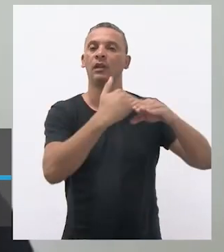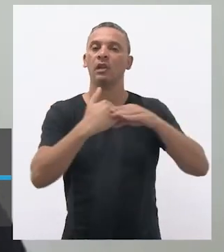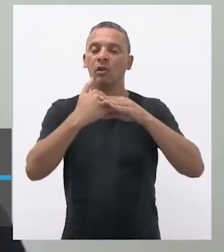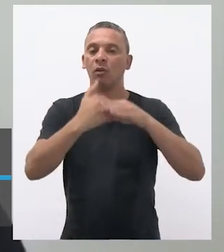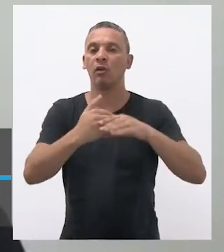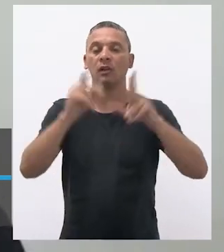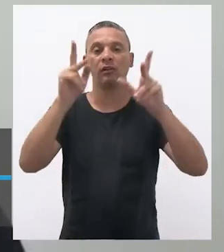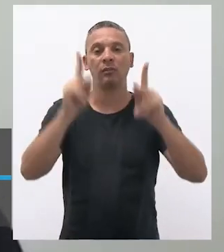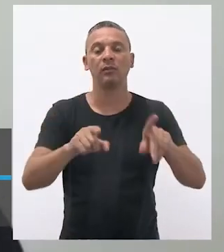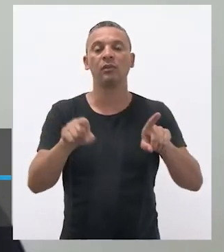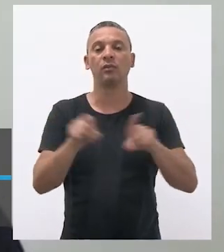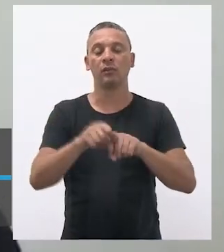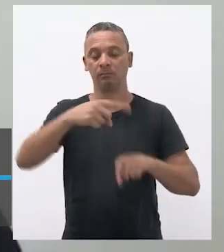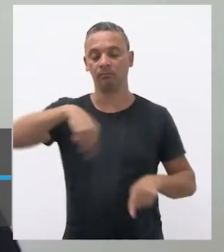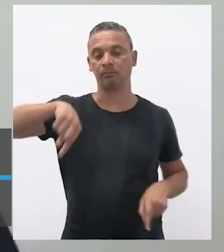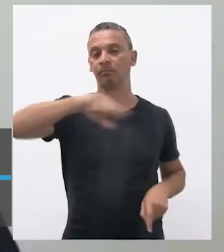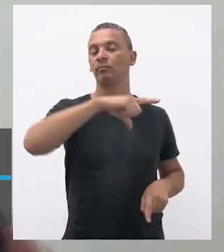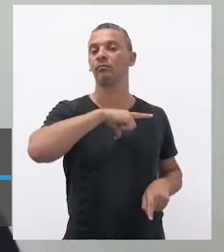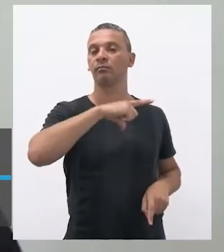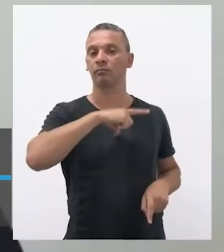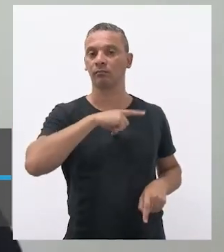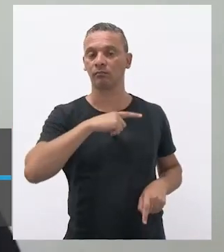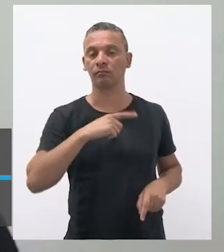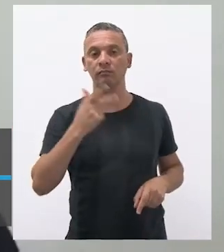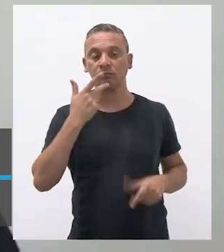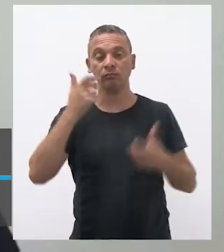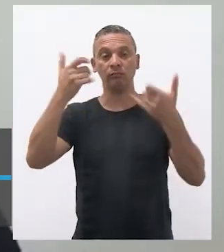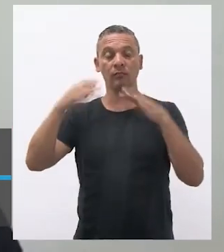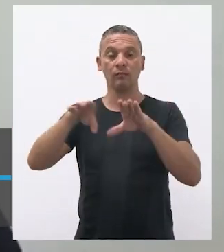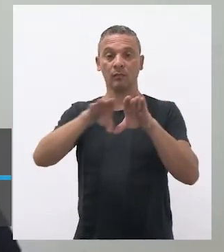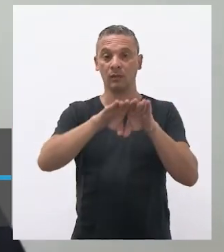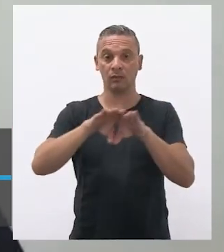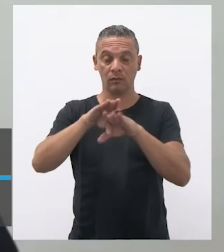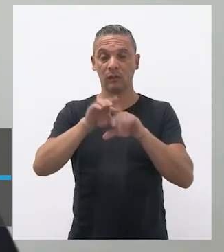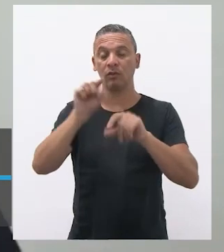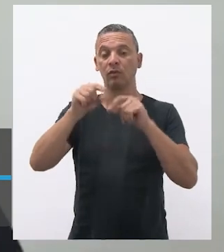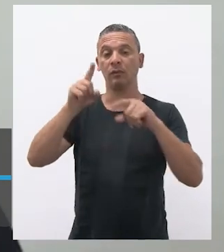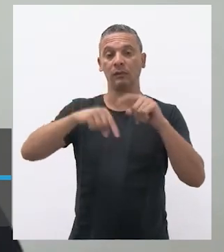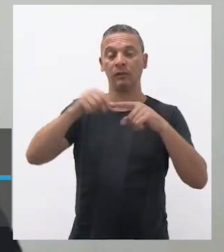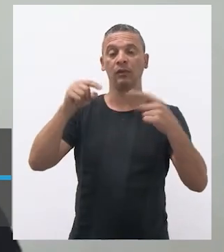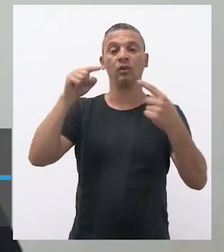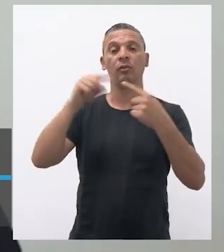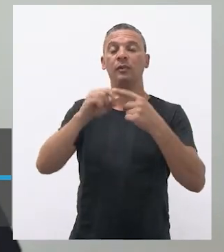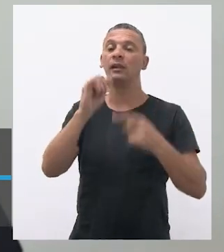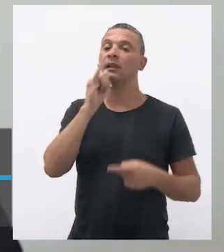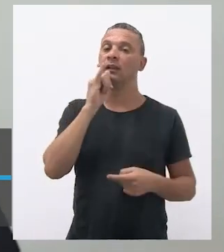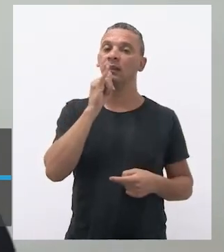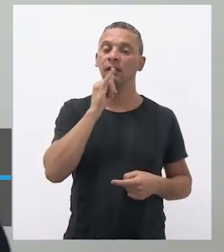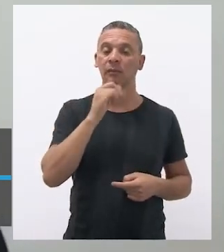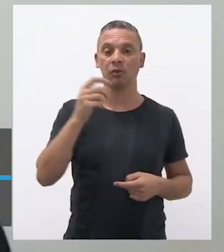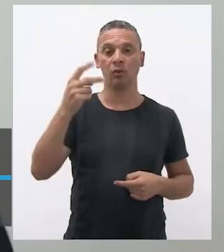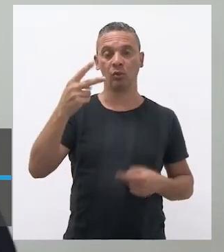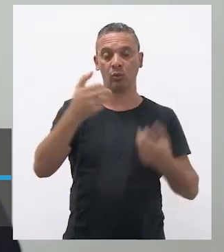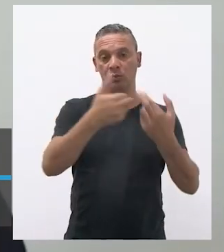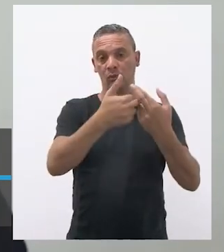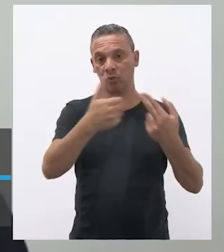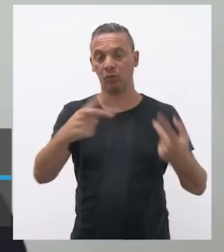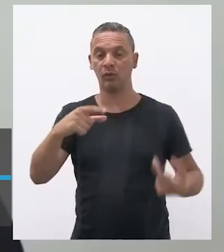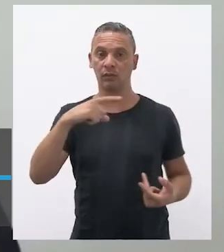gênero, acabam estando mais expostas a situações de violência. Então, essa proteção especial, ela se